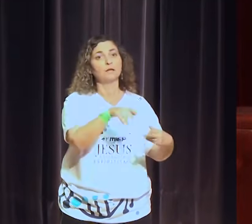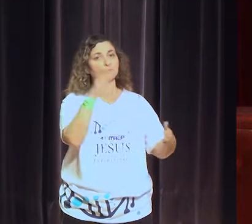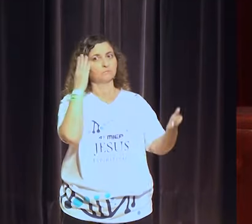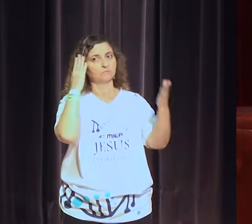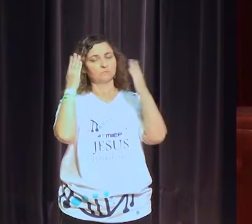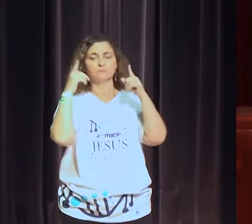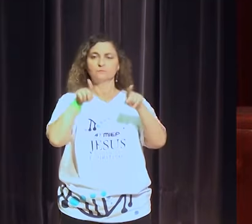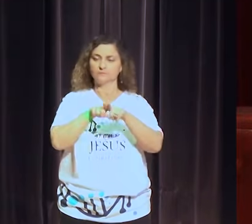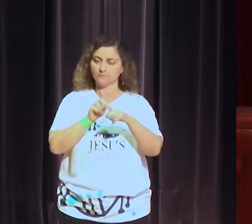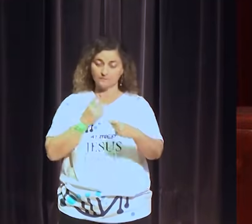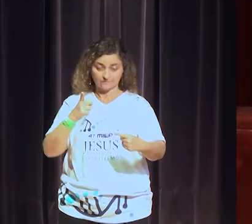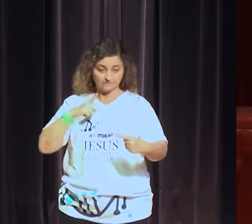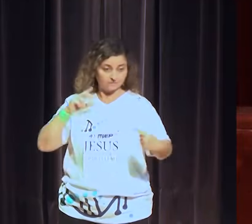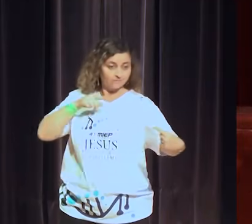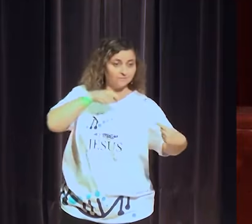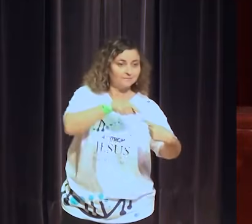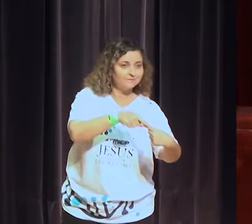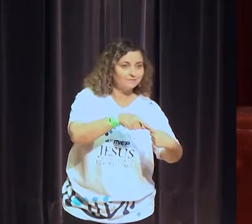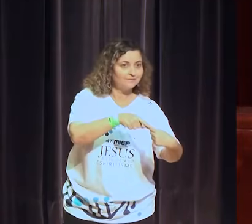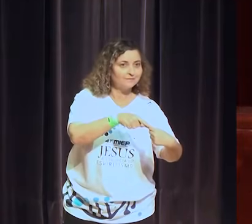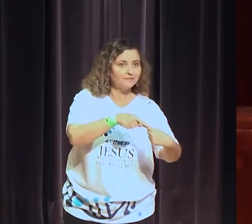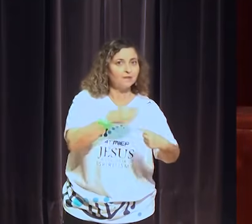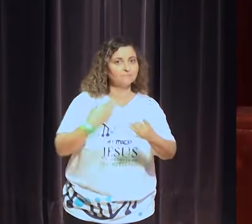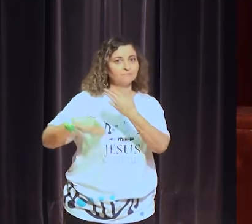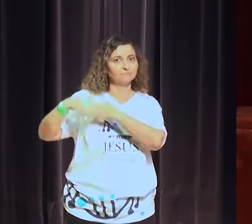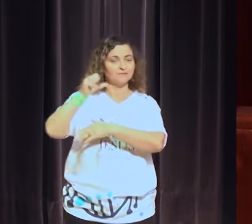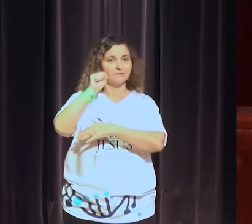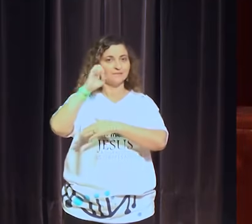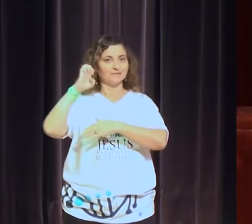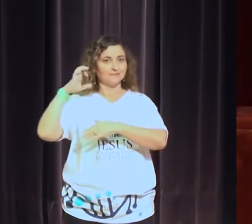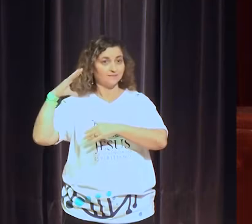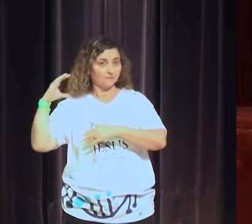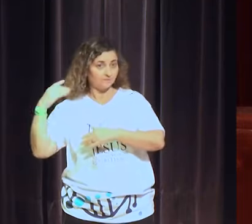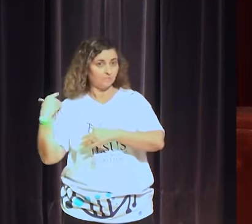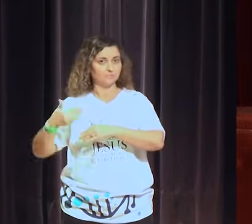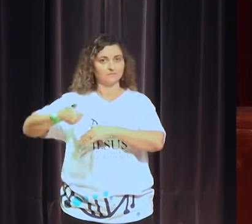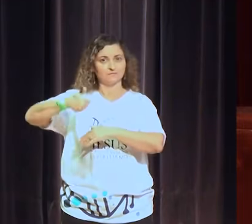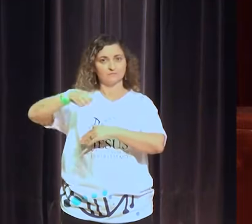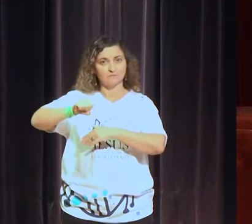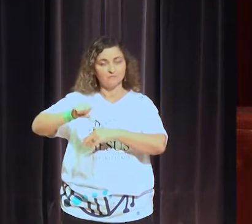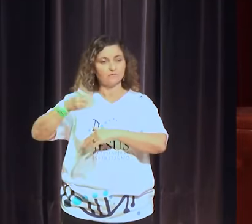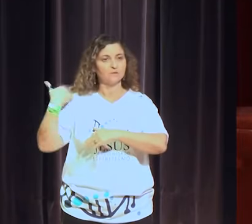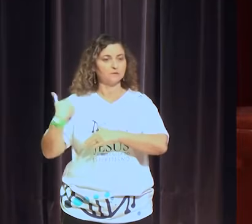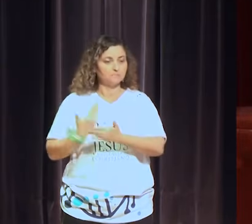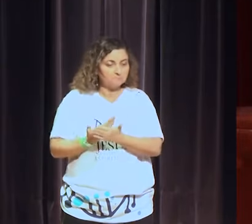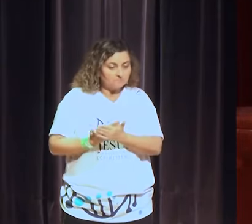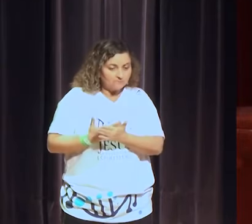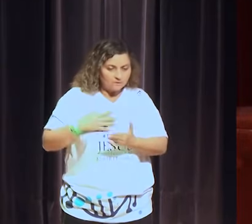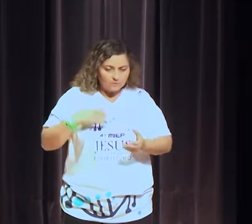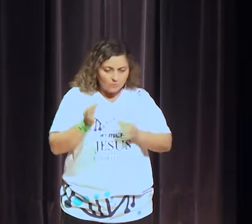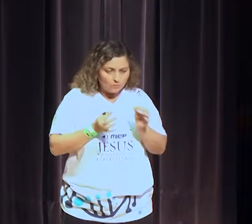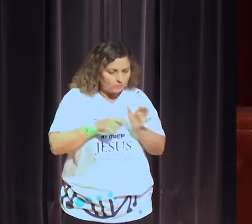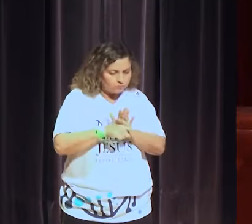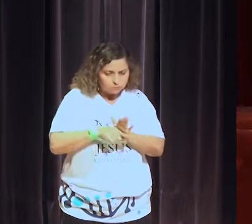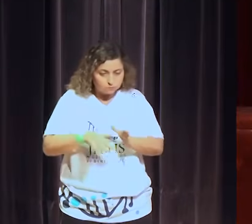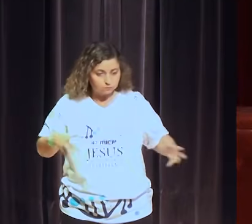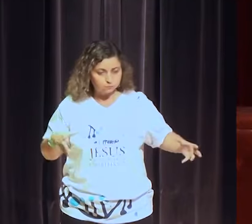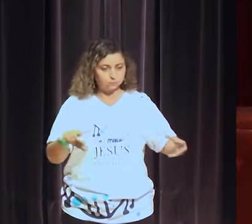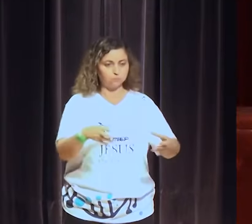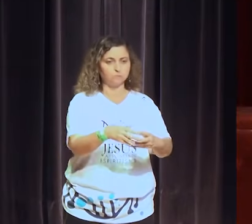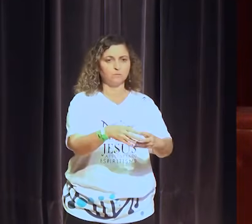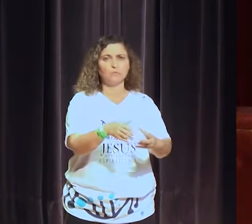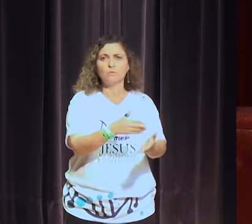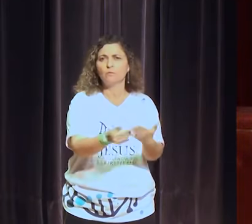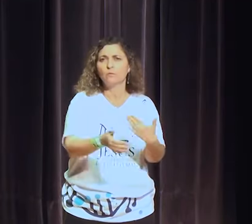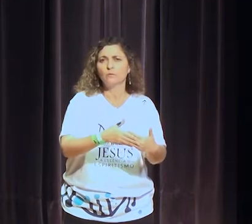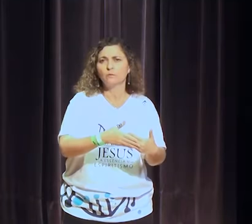no século XIX foi estabelecer o seu objeto próprio de estudo, com Wundt, e assim por diante. Todas as áreas